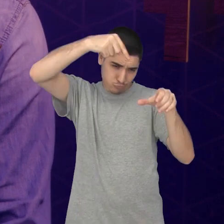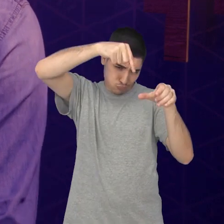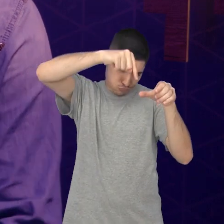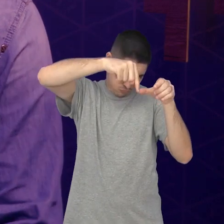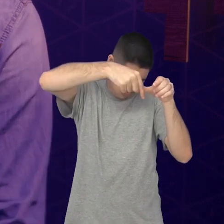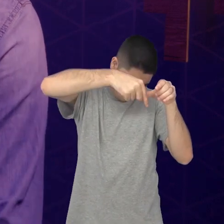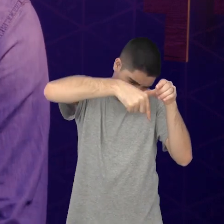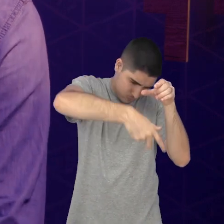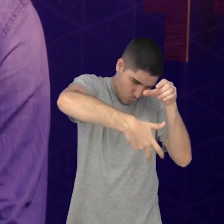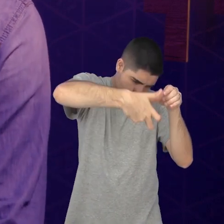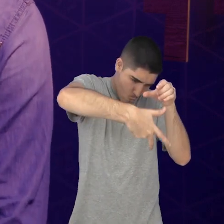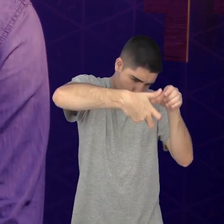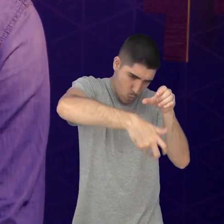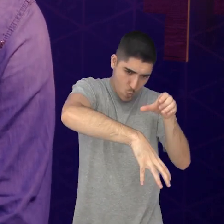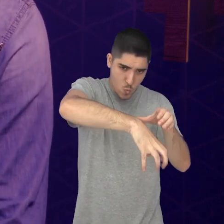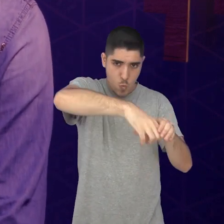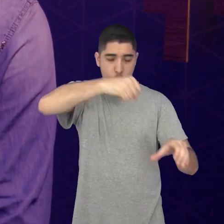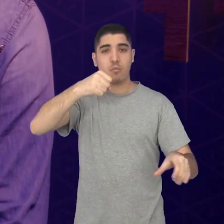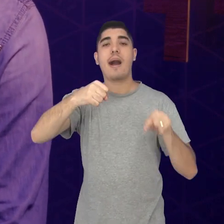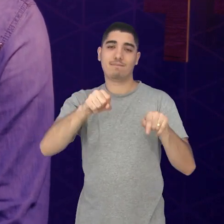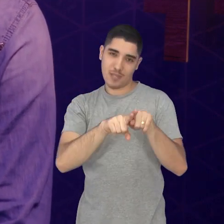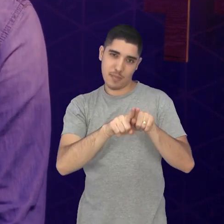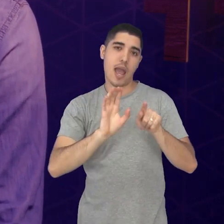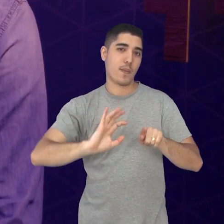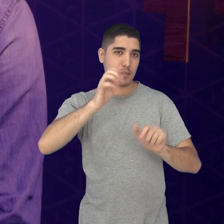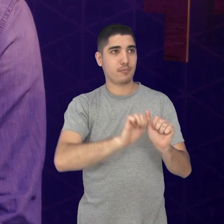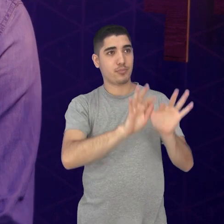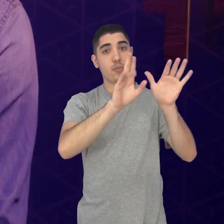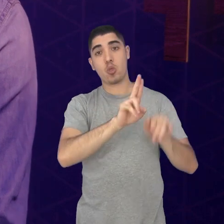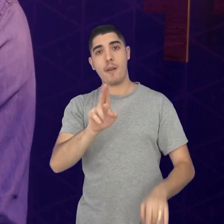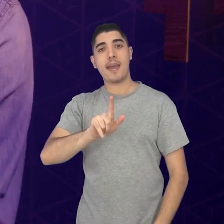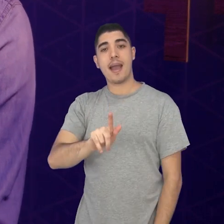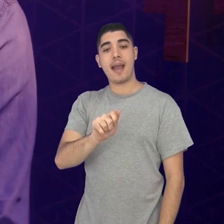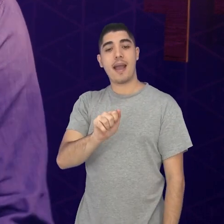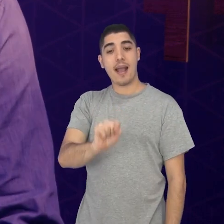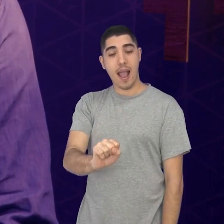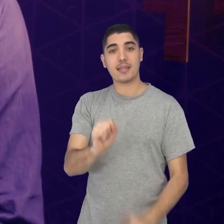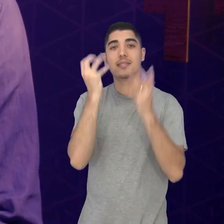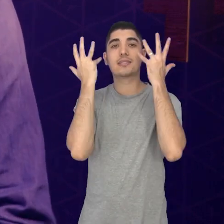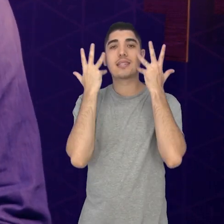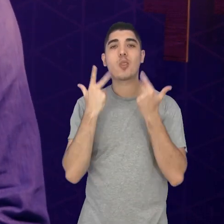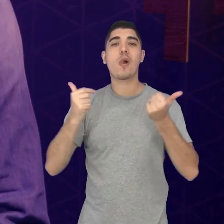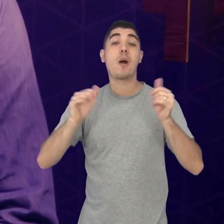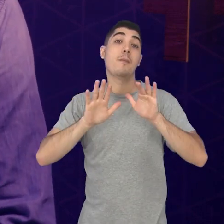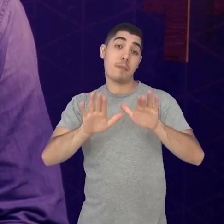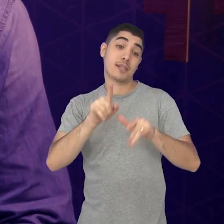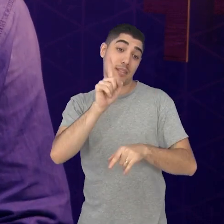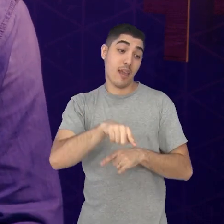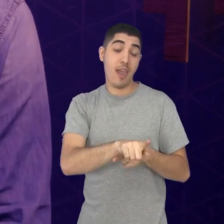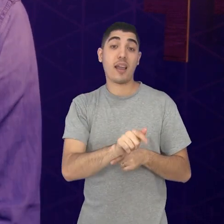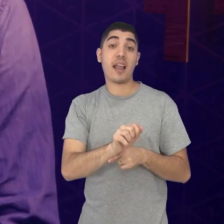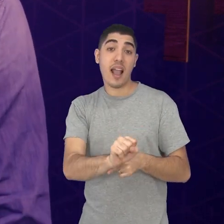perfura o solo, extrai isso e ele também gera poluente. Apesar de ter o nome gás natural, é porque ele é um gás que não